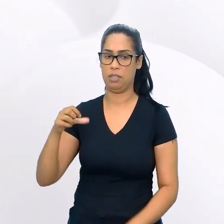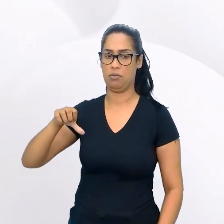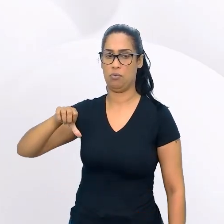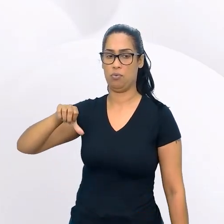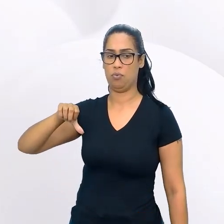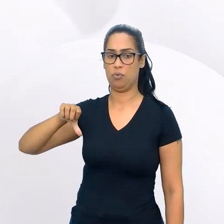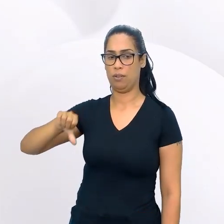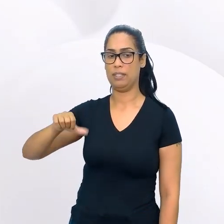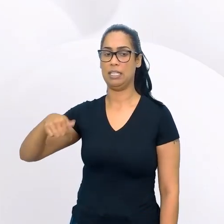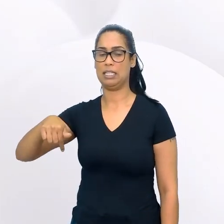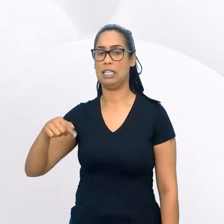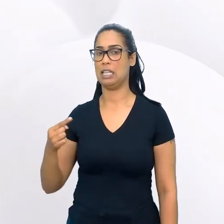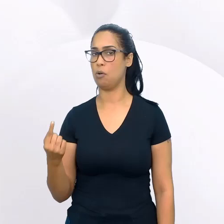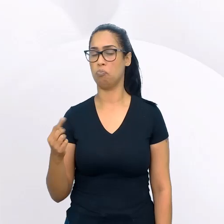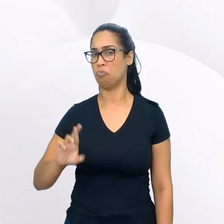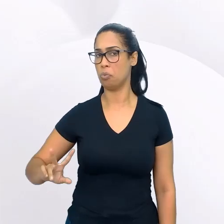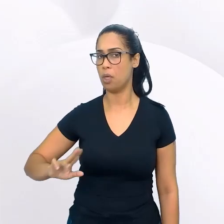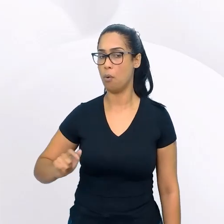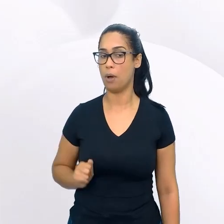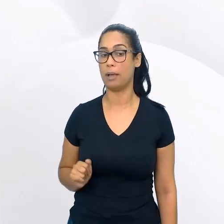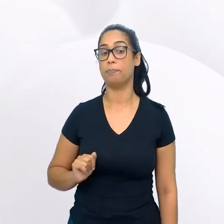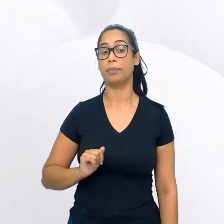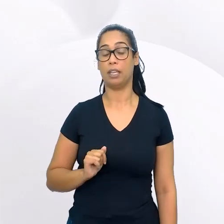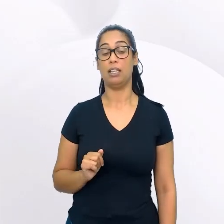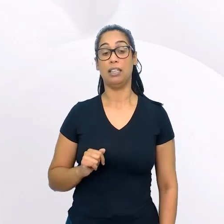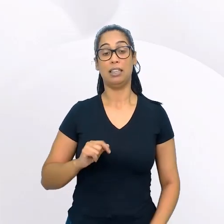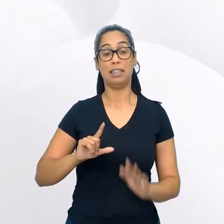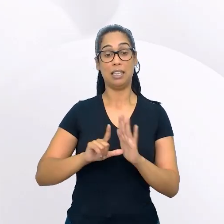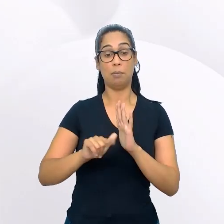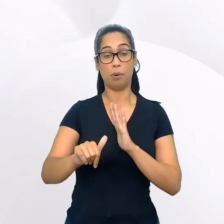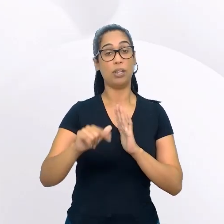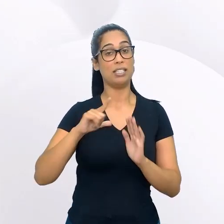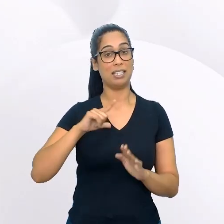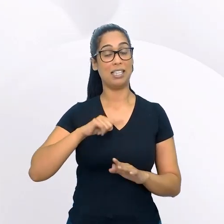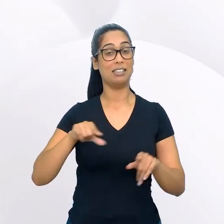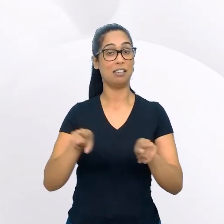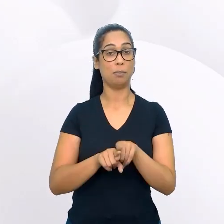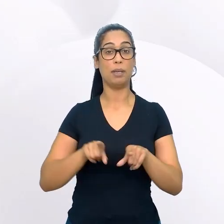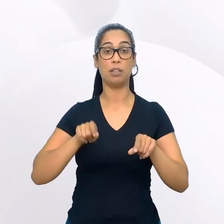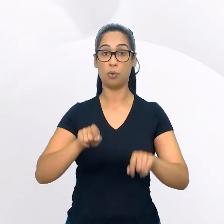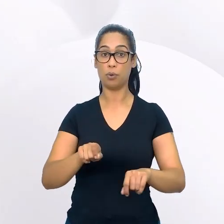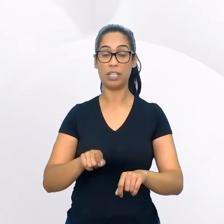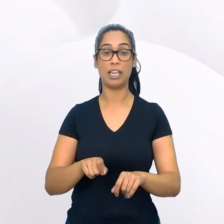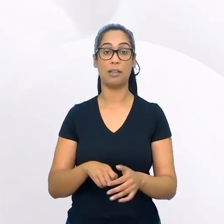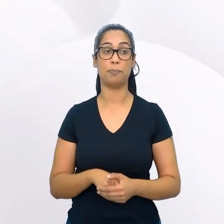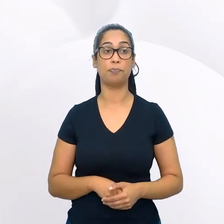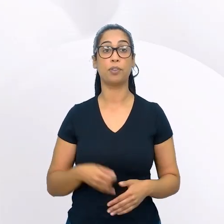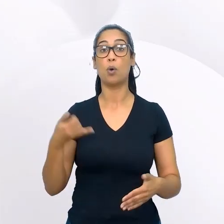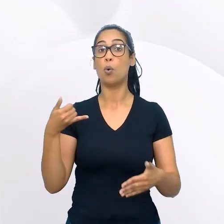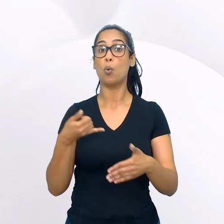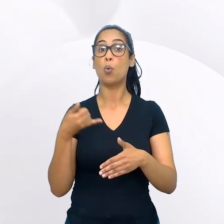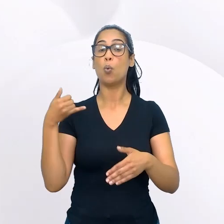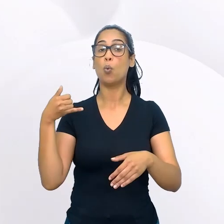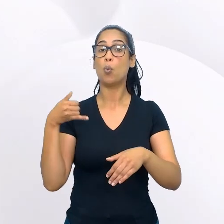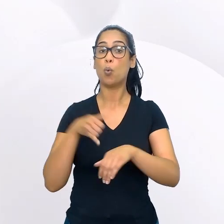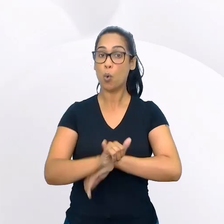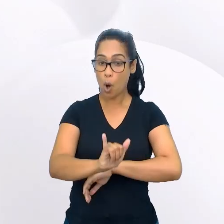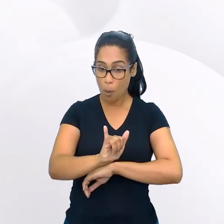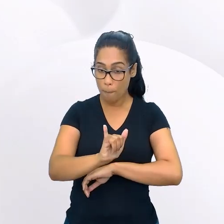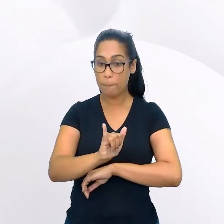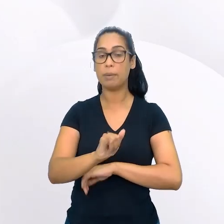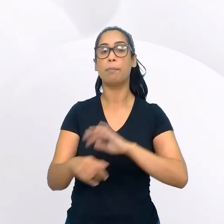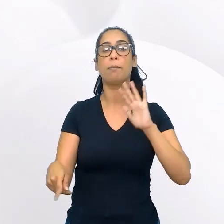Nós também um golpe de 64 Então se tem algumas alterações a formação continuada